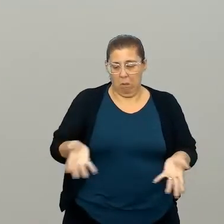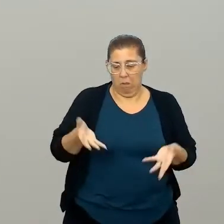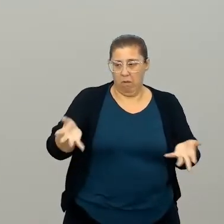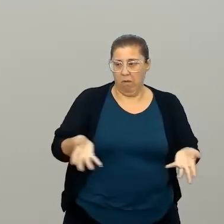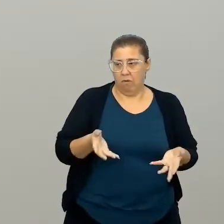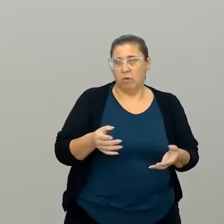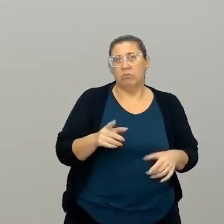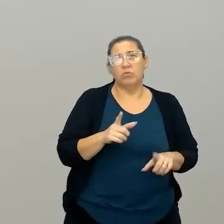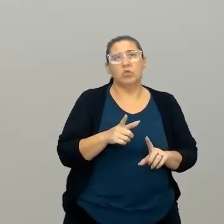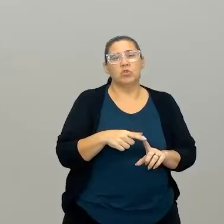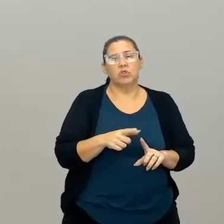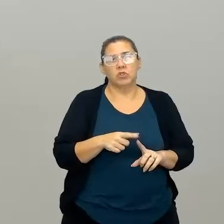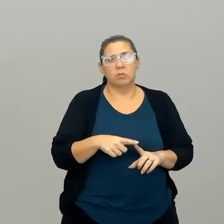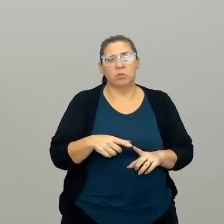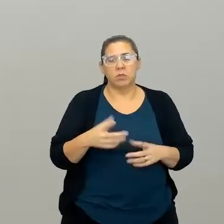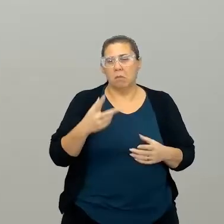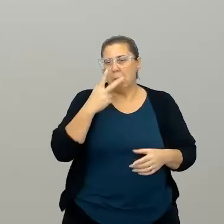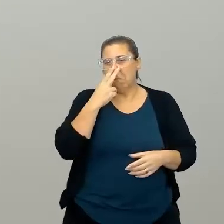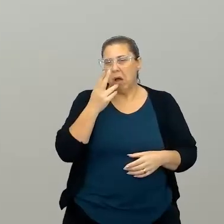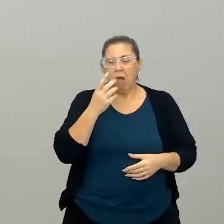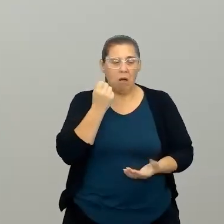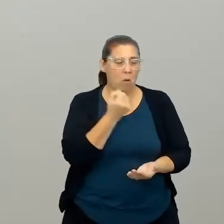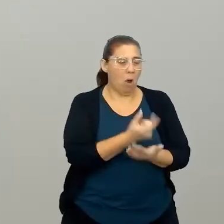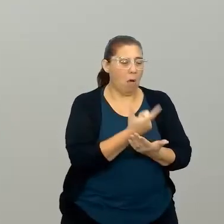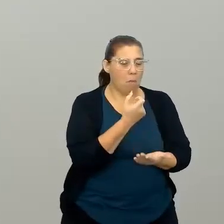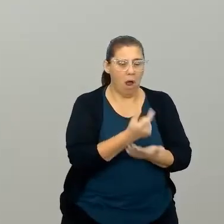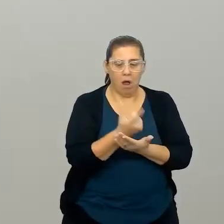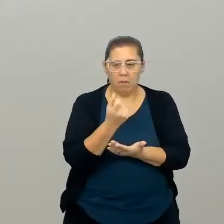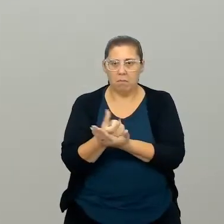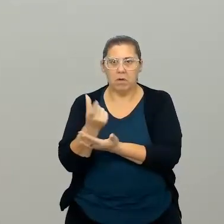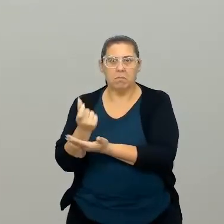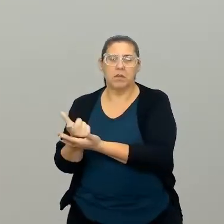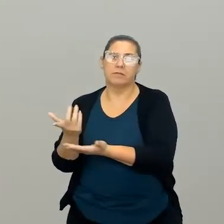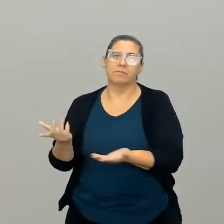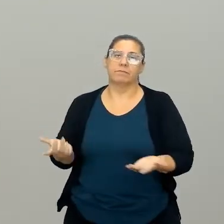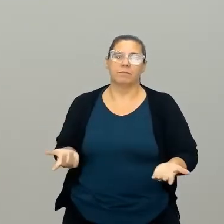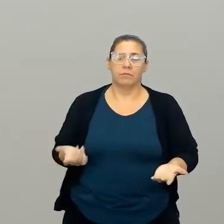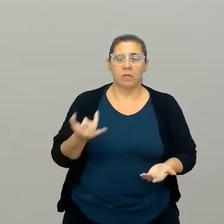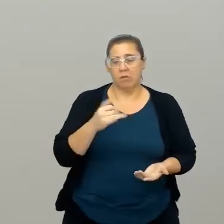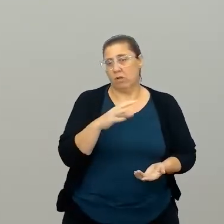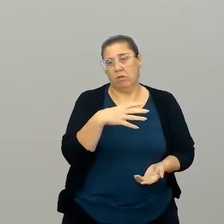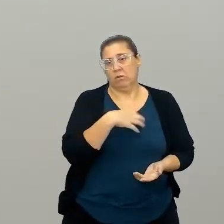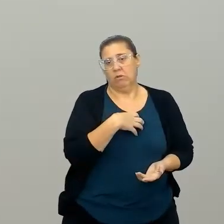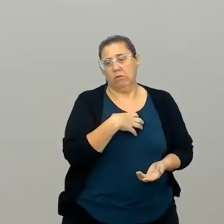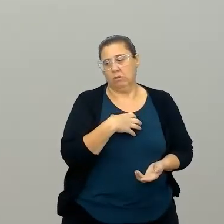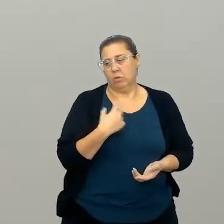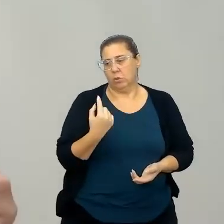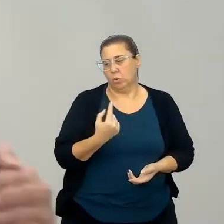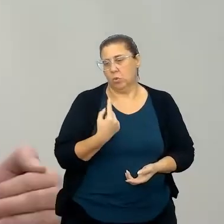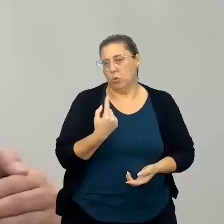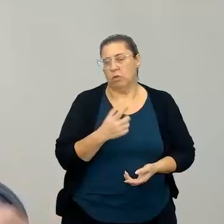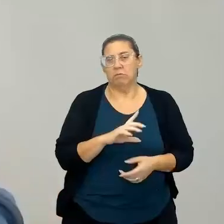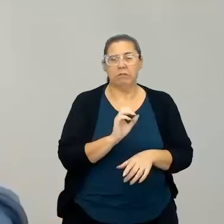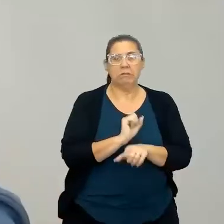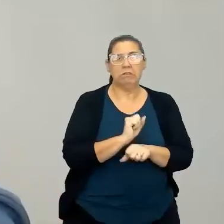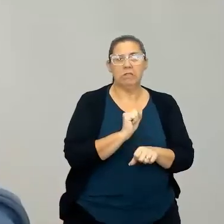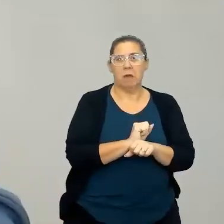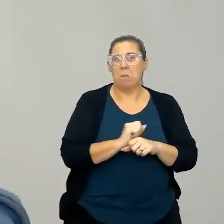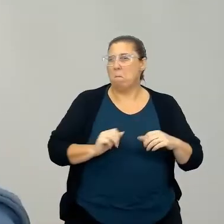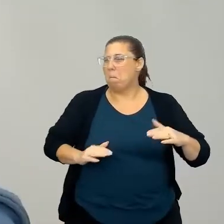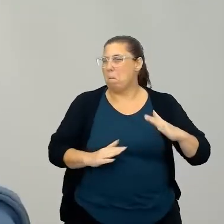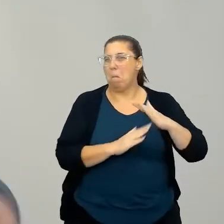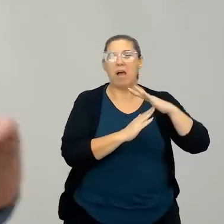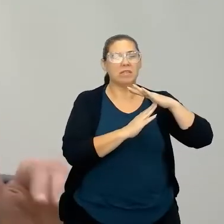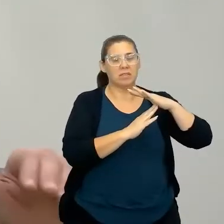uma espécie de neurose consumista. Né? Para você não se sentir obsoleto. A gente acaba esperando o máximo que dá,